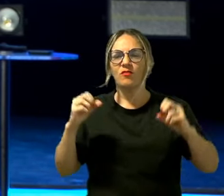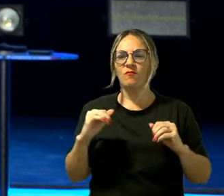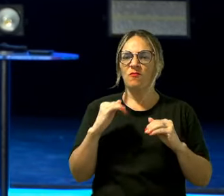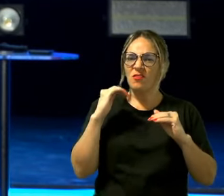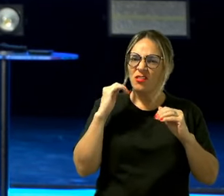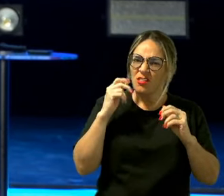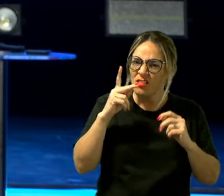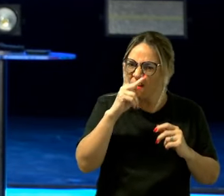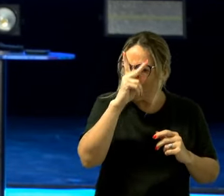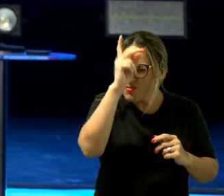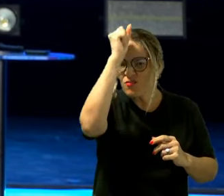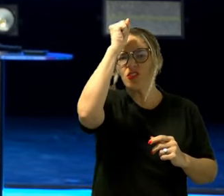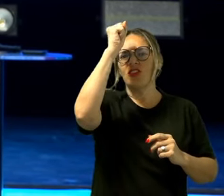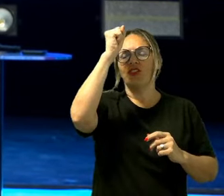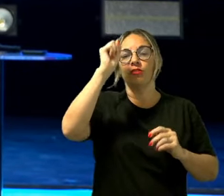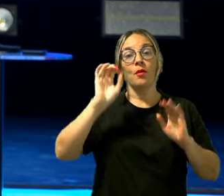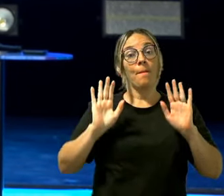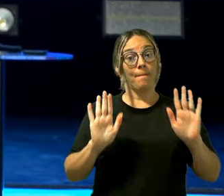maior era o crescimento.